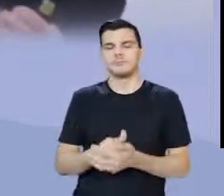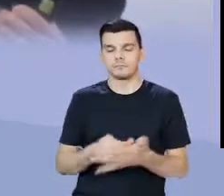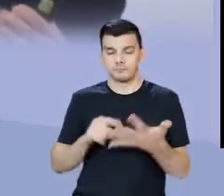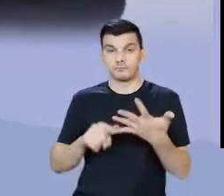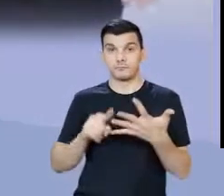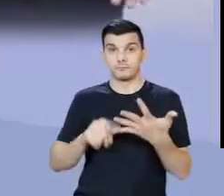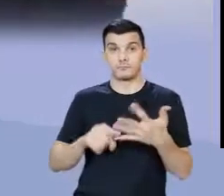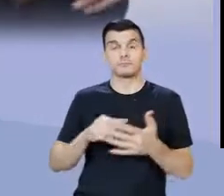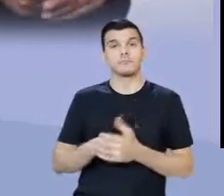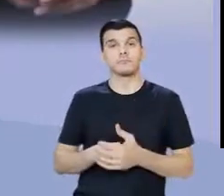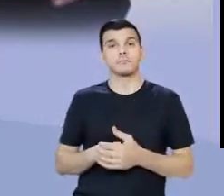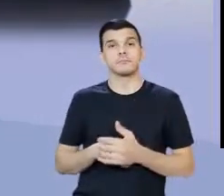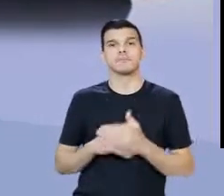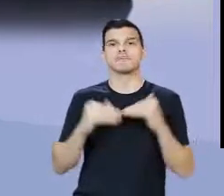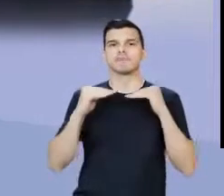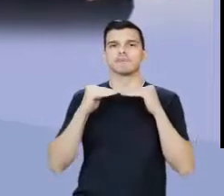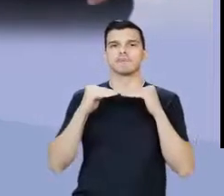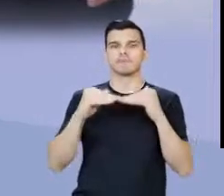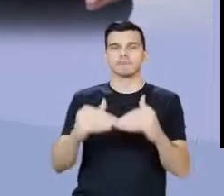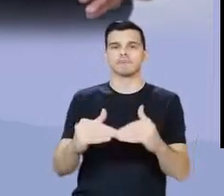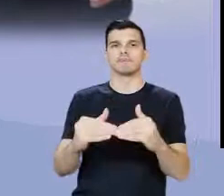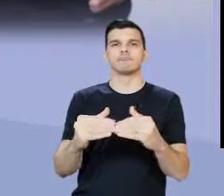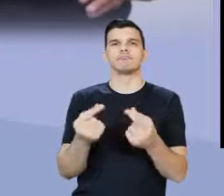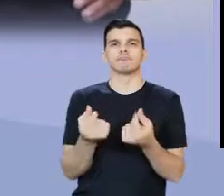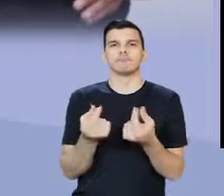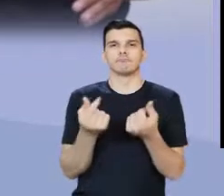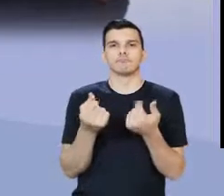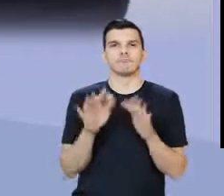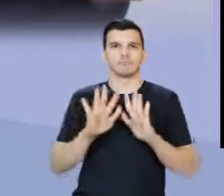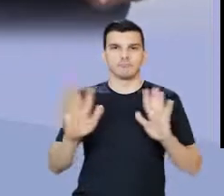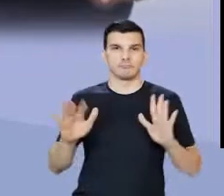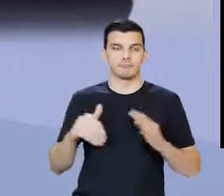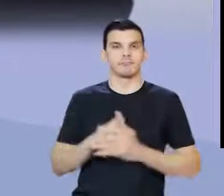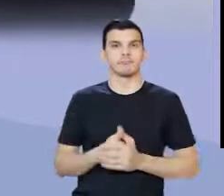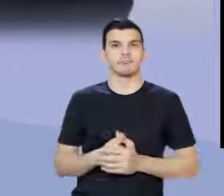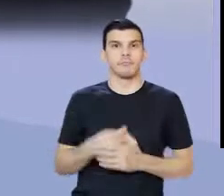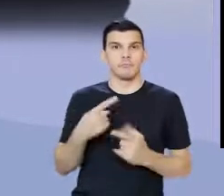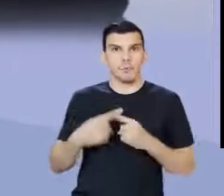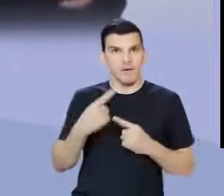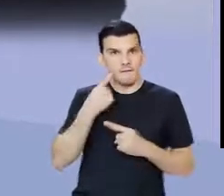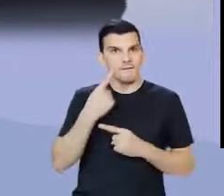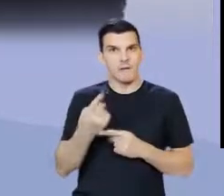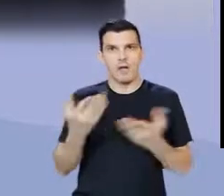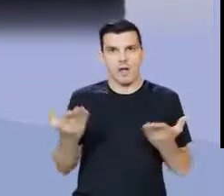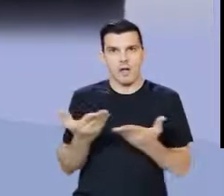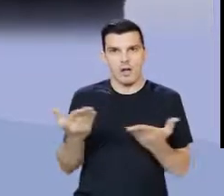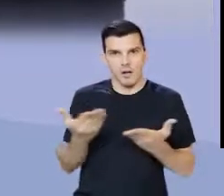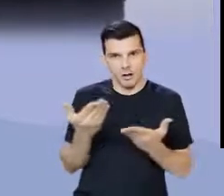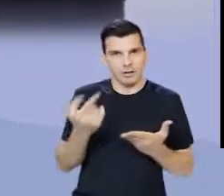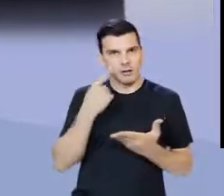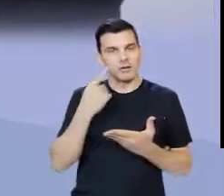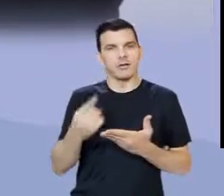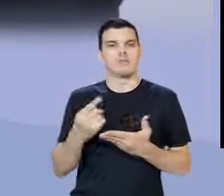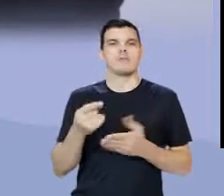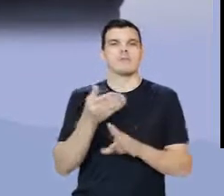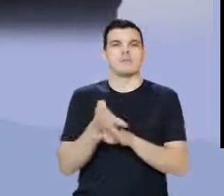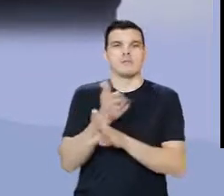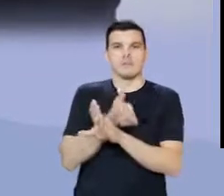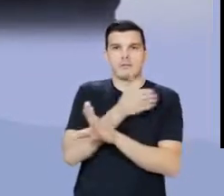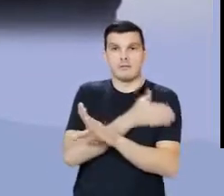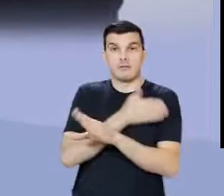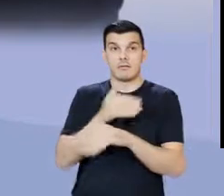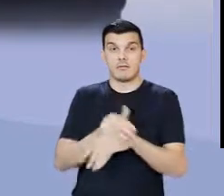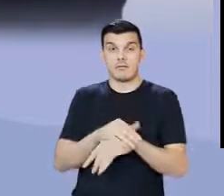ficam para trás. E letra E, estabilidade da economia. Não vou nem continuar lendo, porque você viu aí, obviamente, nos